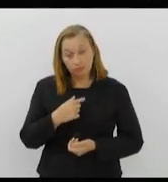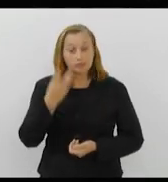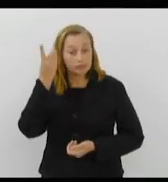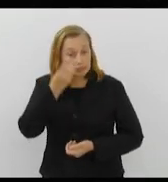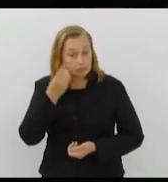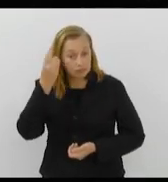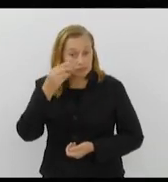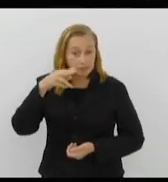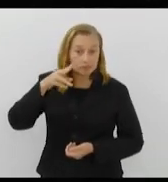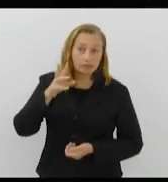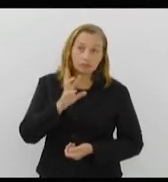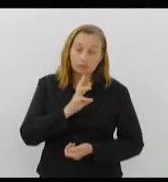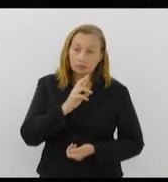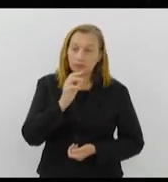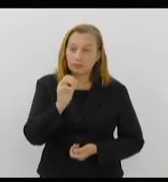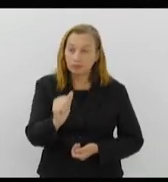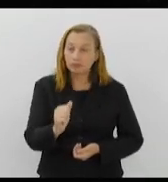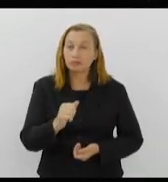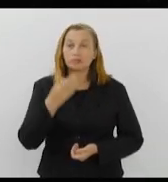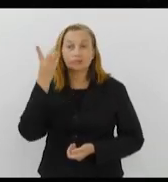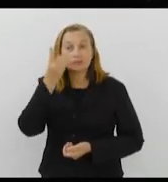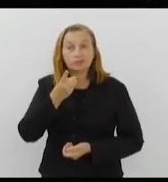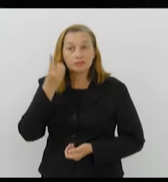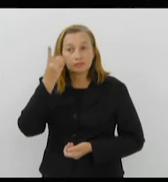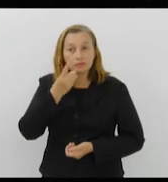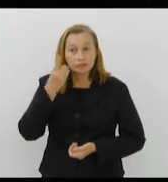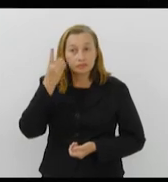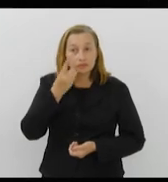deputada Murim, deputado